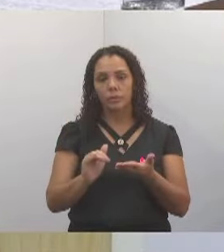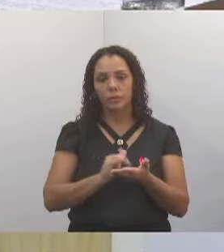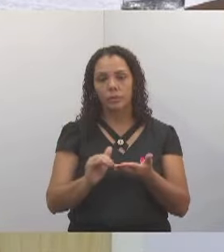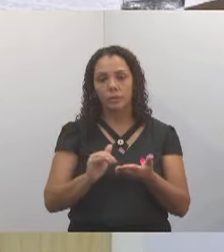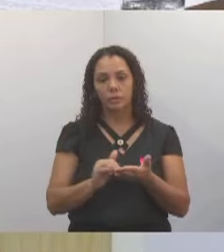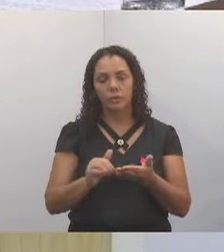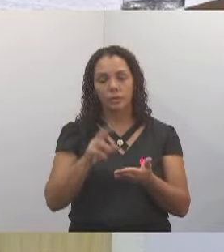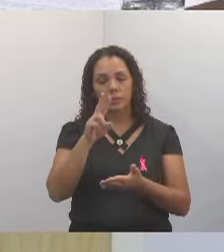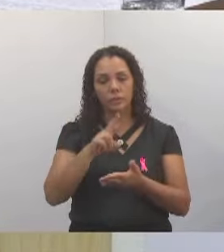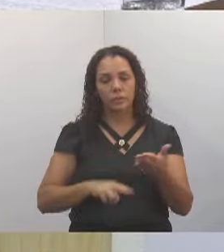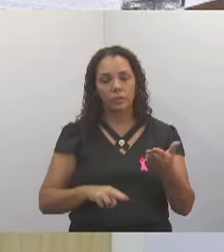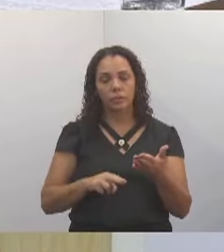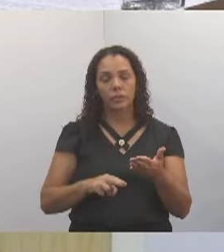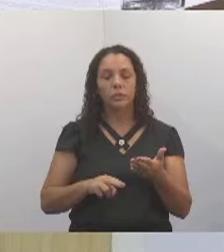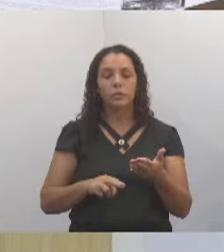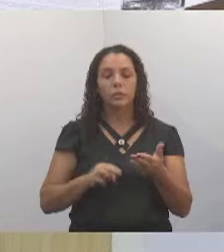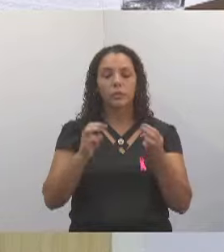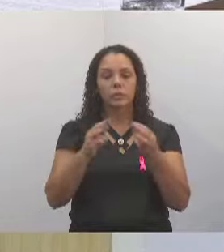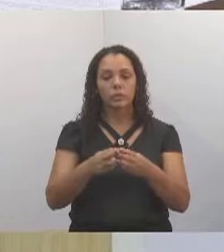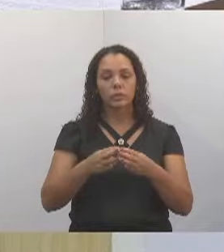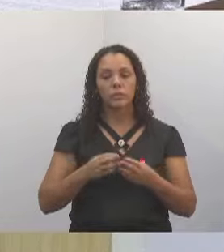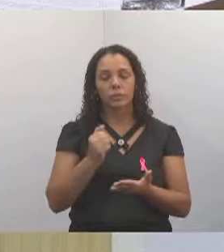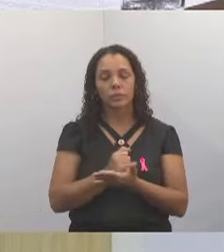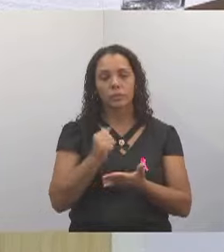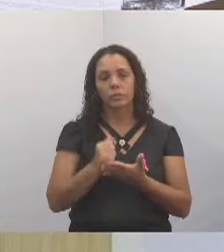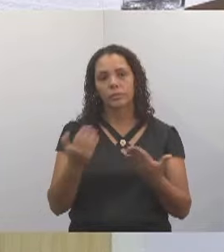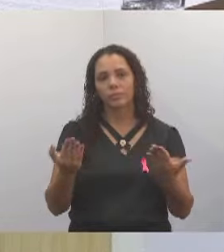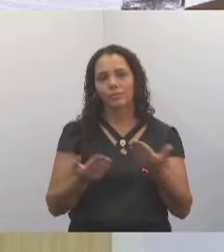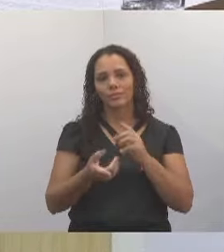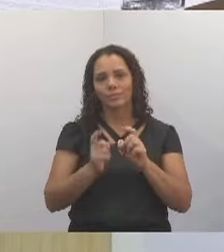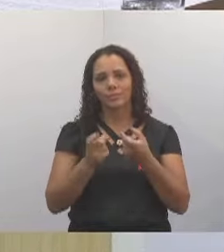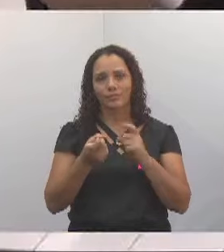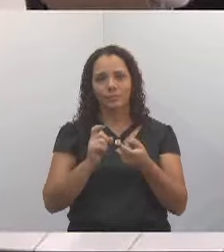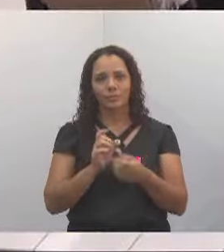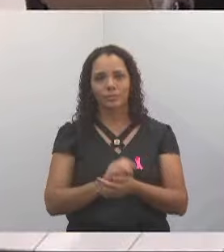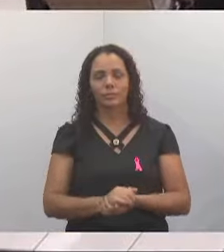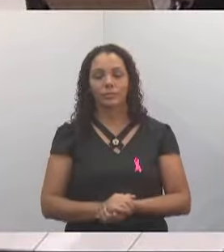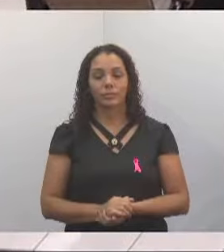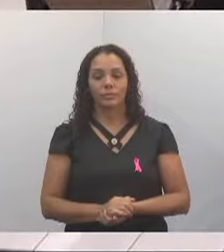que faça a leitura das sínteses das moções protocoladas para esta sessão.